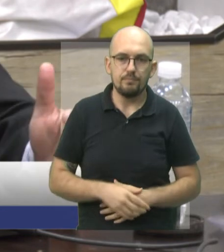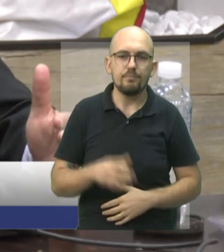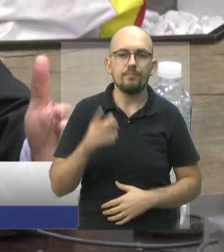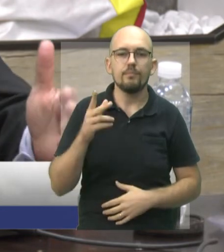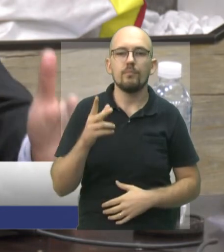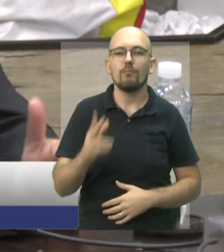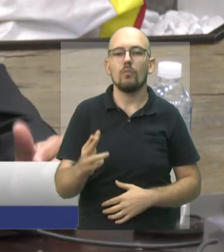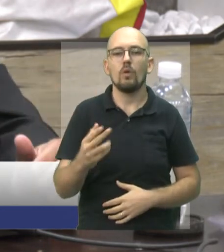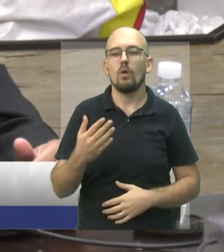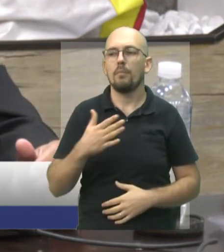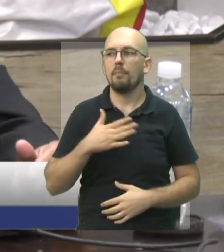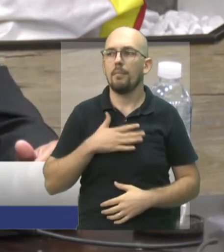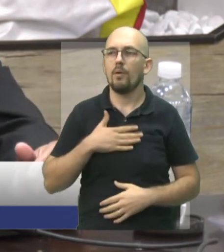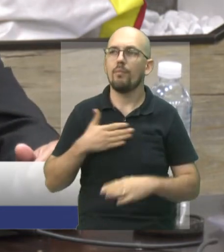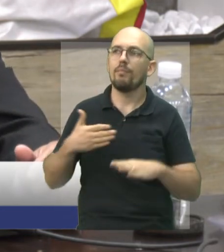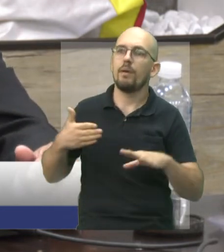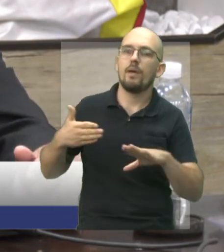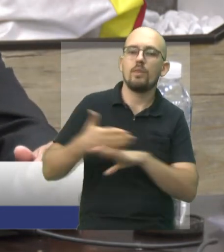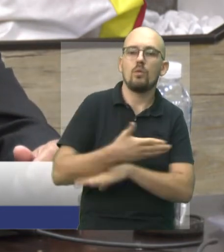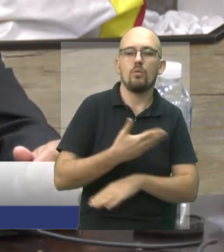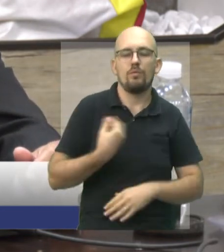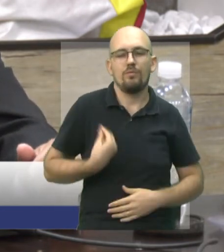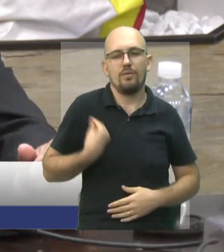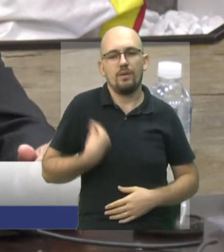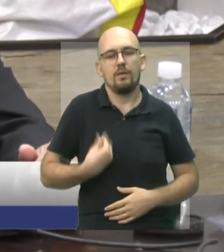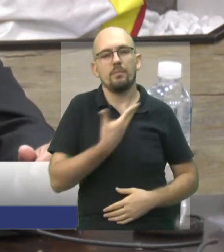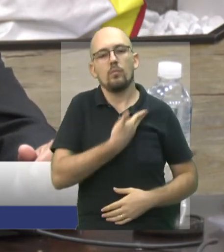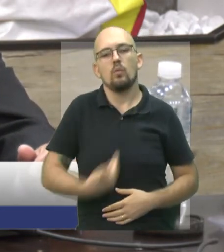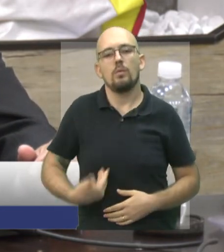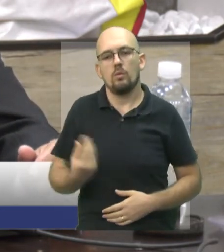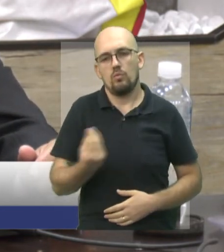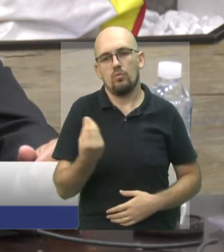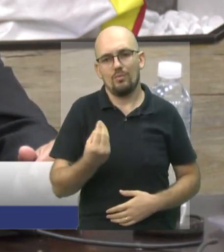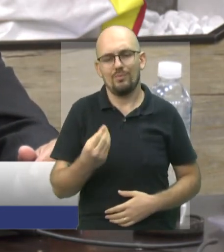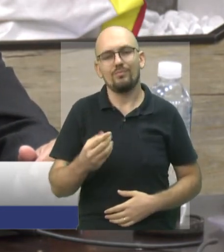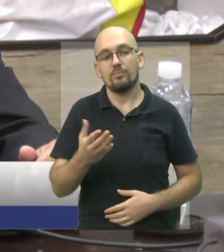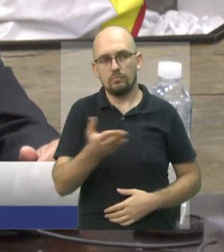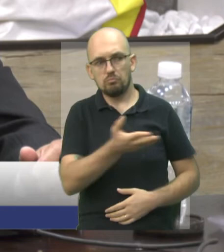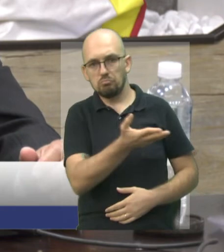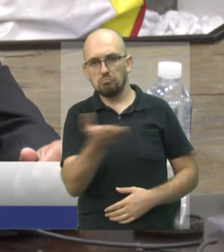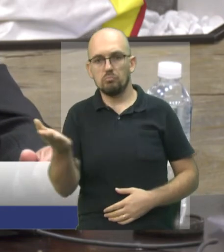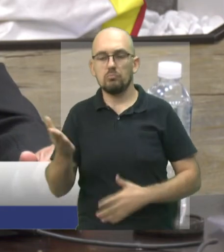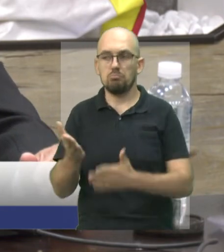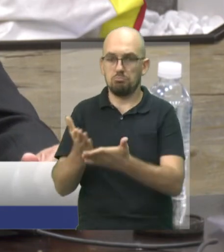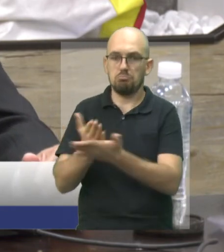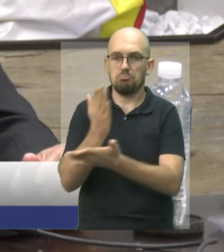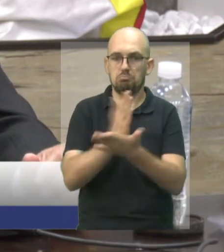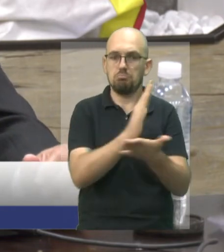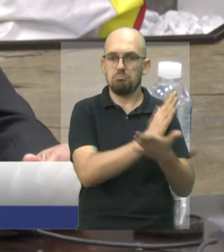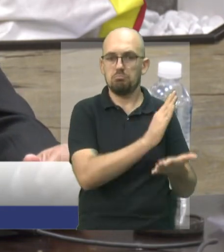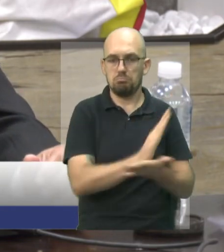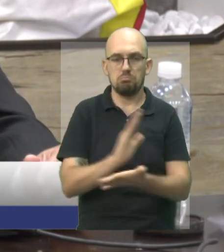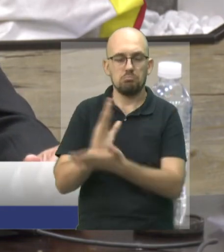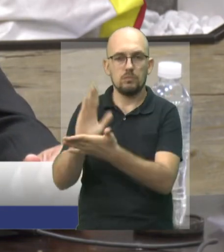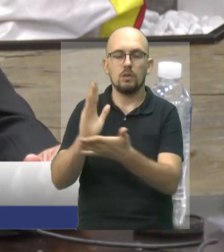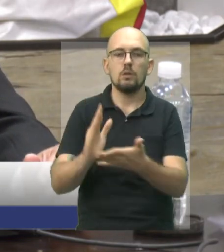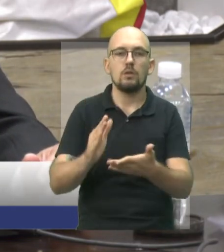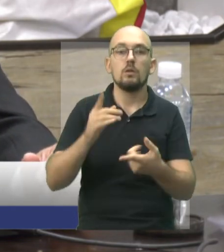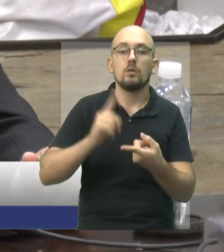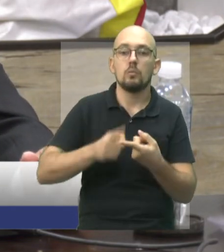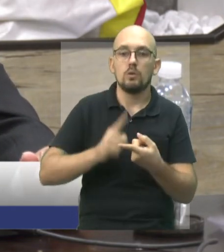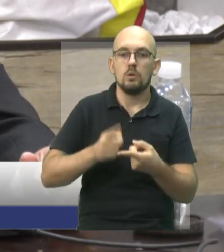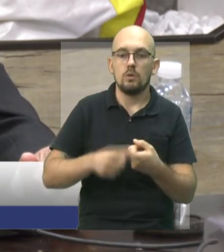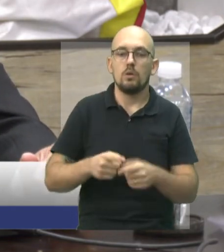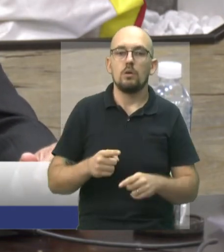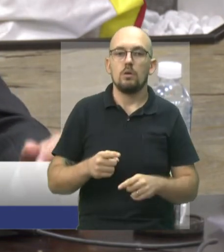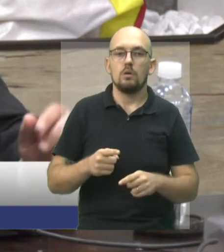a minha entrada na vida pública. Todos vocês hoje aqui estão eleitos devidos aos